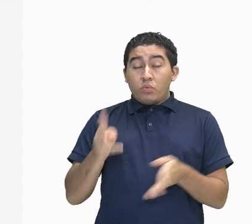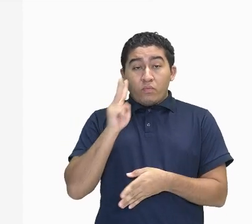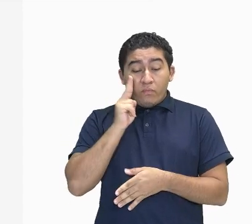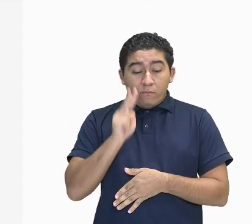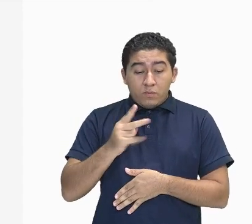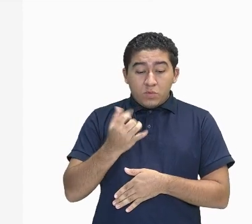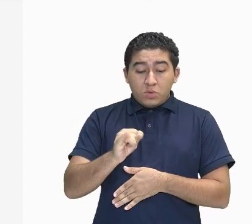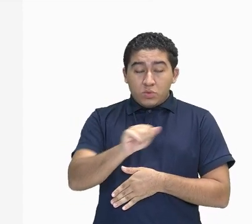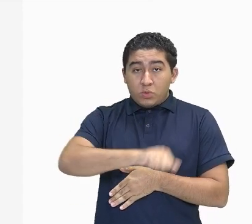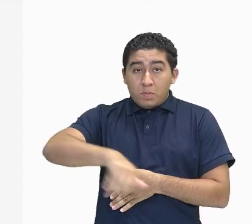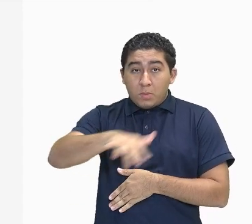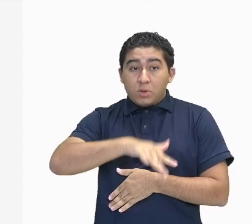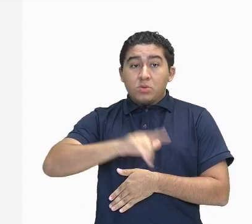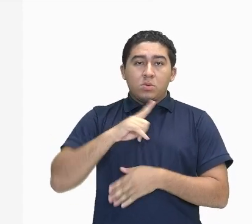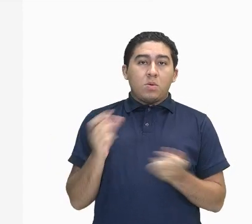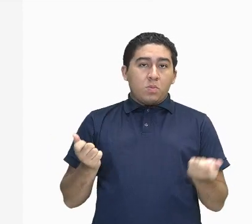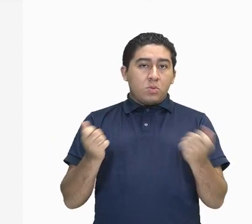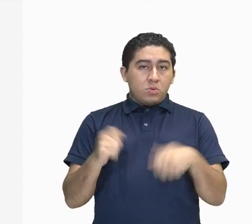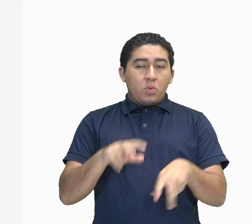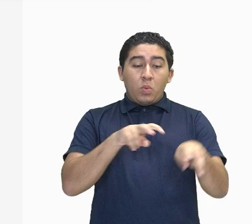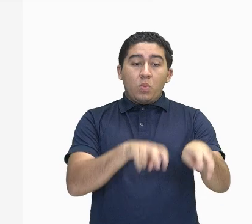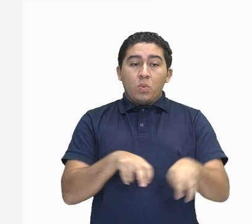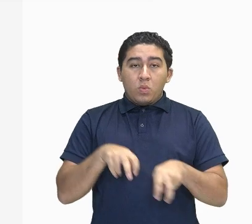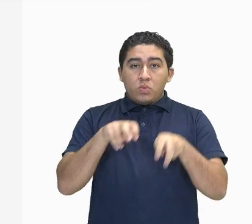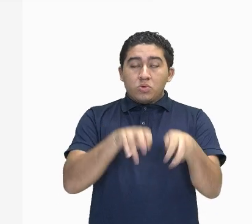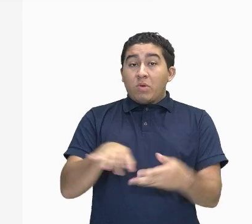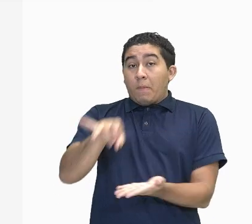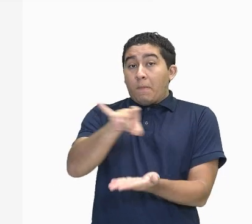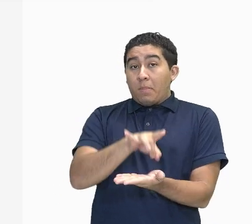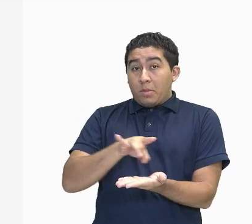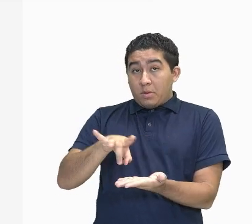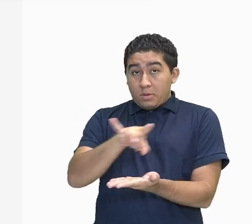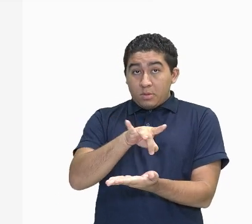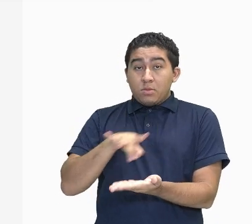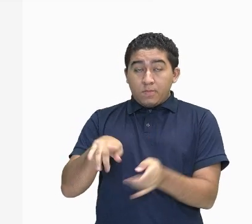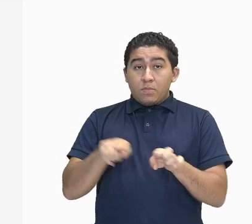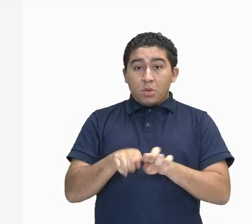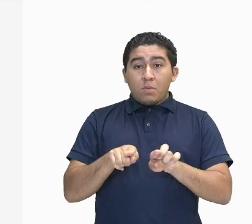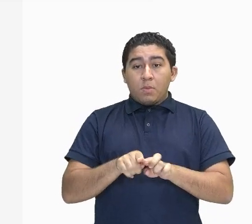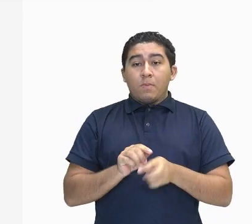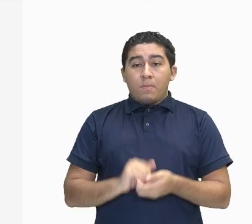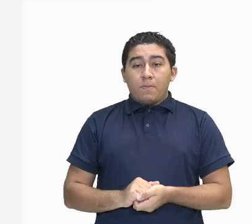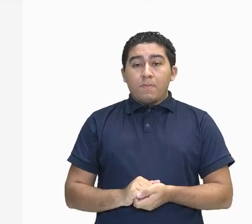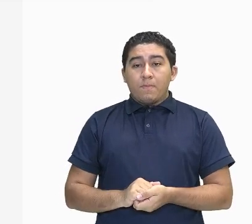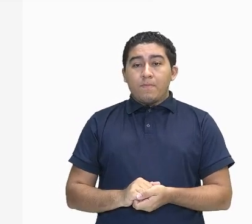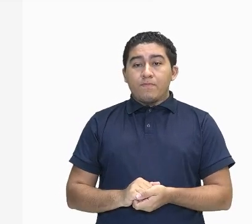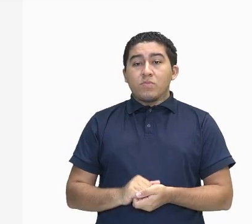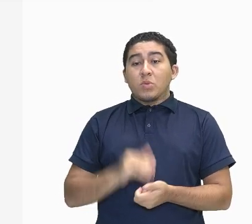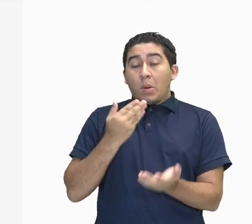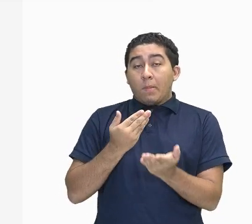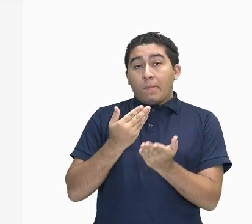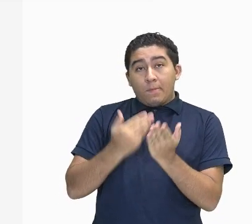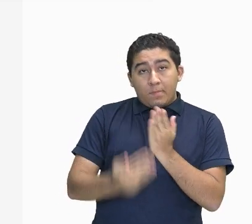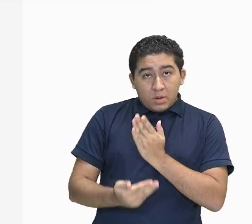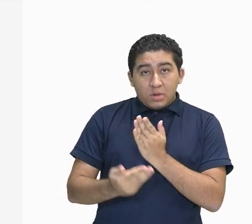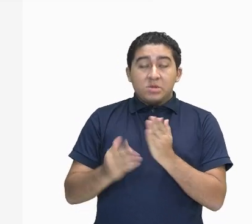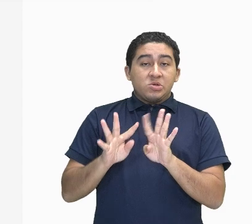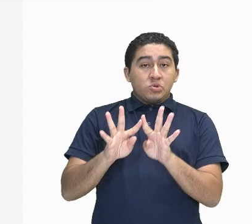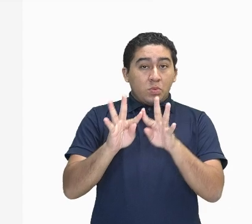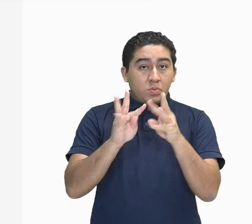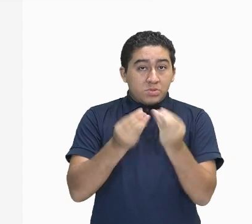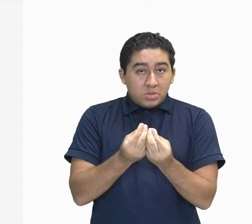né? Para o cultivo, tá? Com a perda realmente ali de minerais, tem que repor